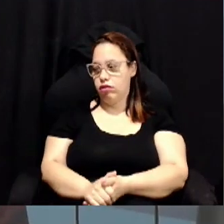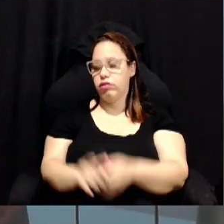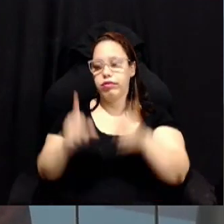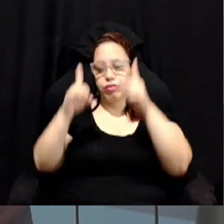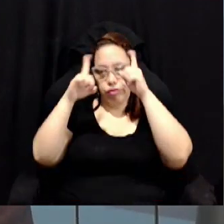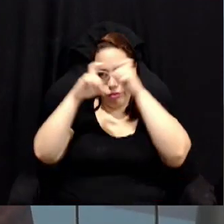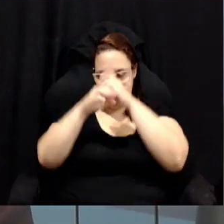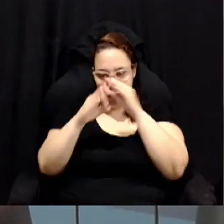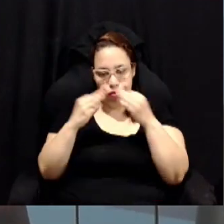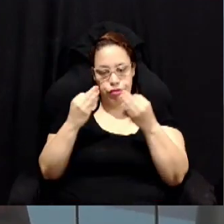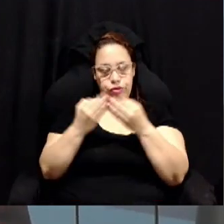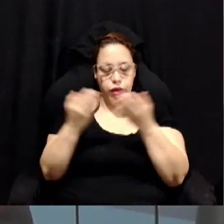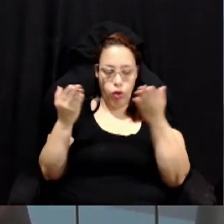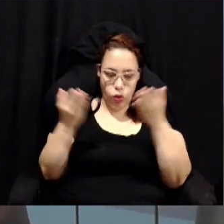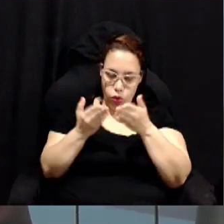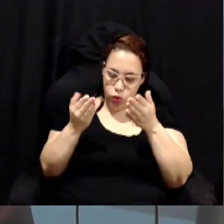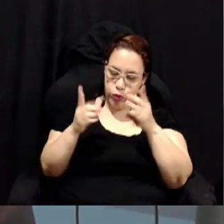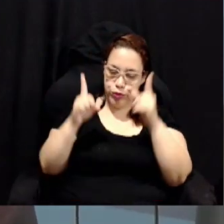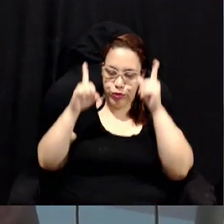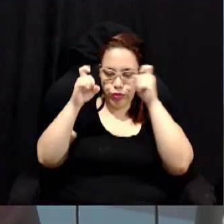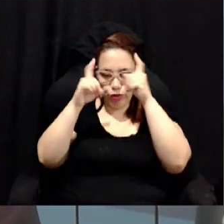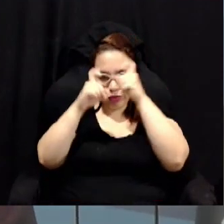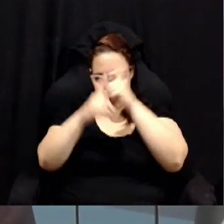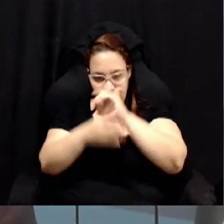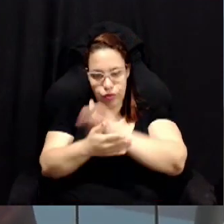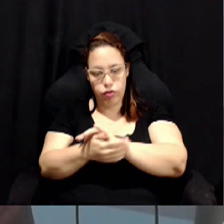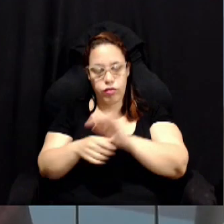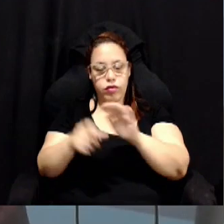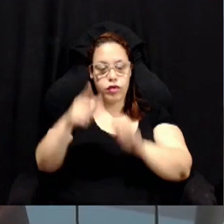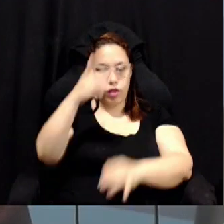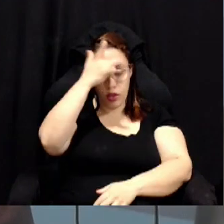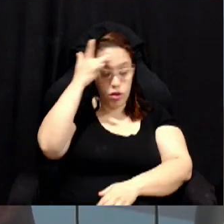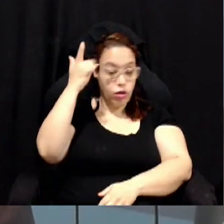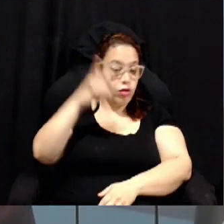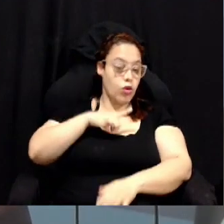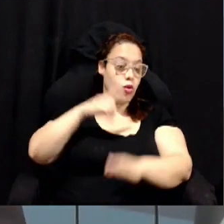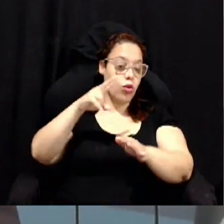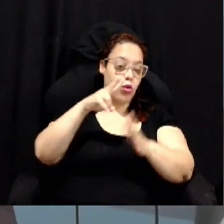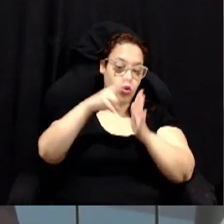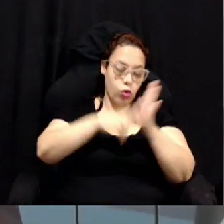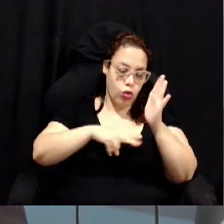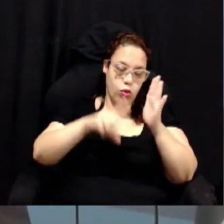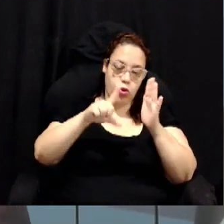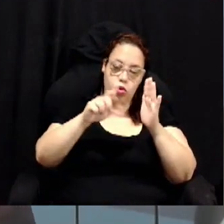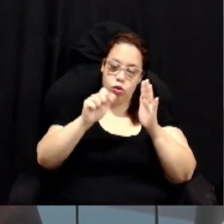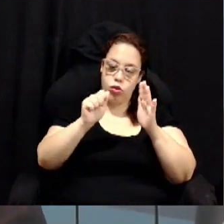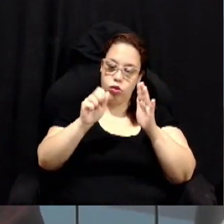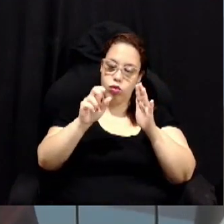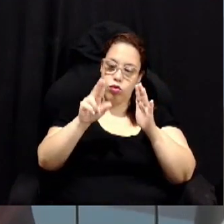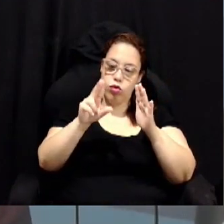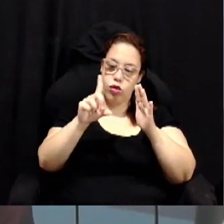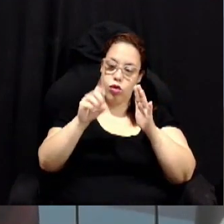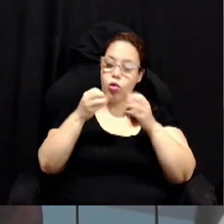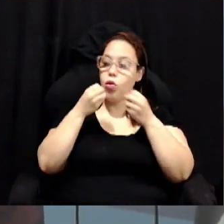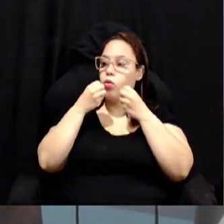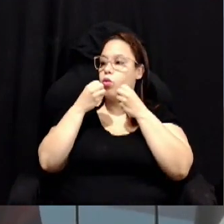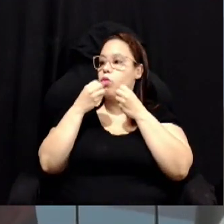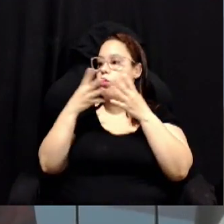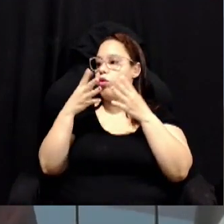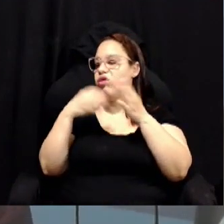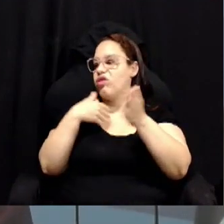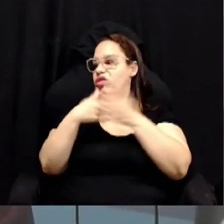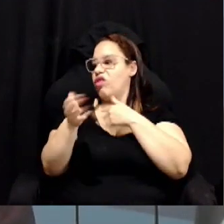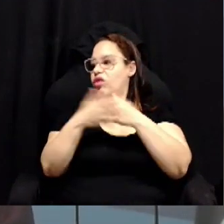acho que é a maior dificuldade que essas pessoas têm hoje é a questão do laudo. E um bom laudo, né, Dani? Não é um laudo feito de qualquer